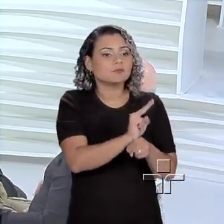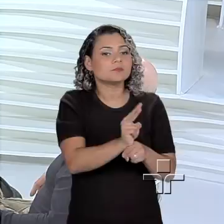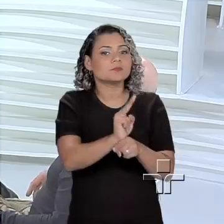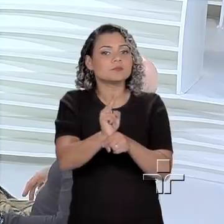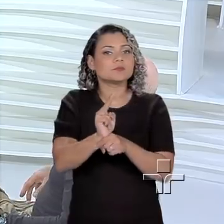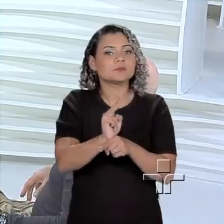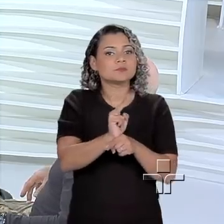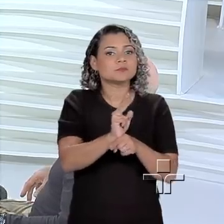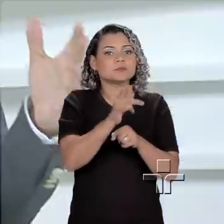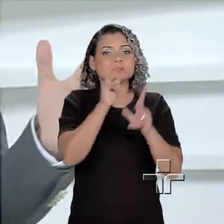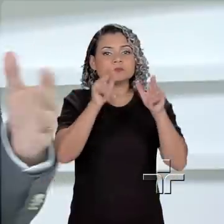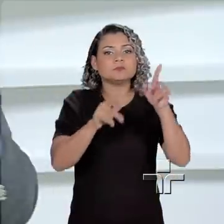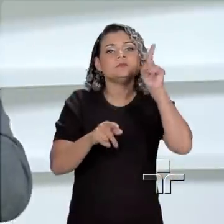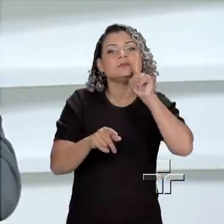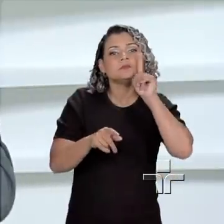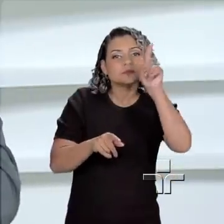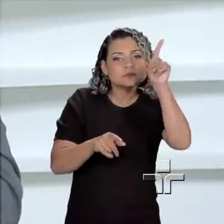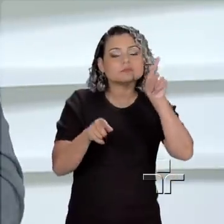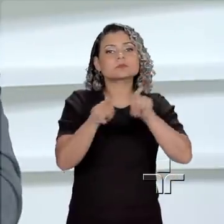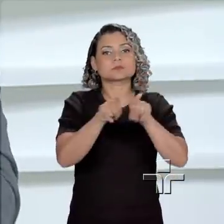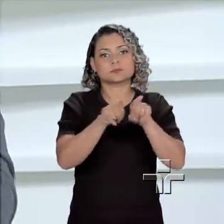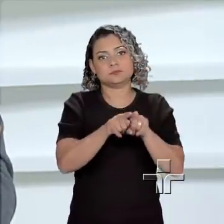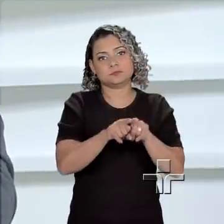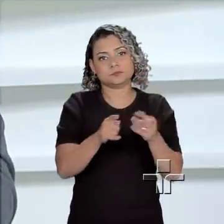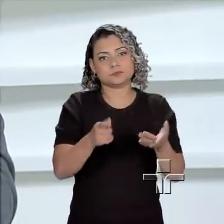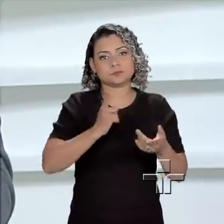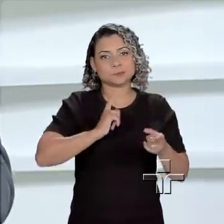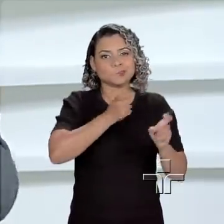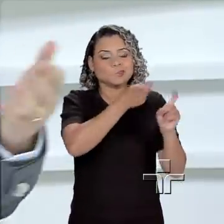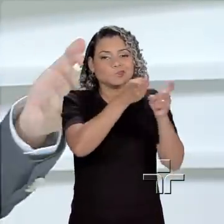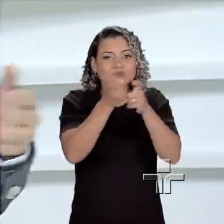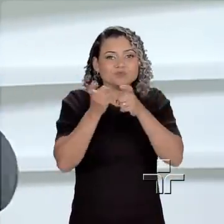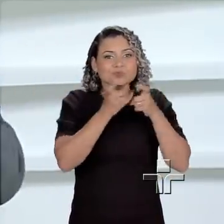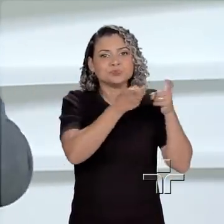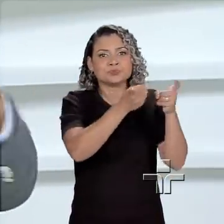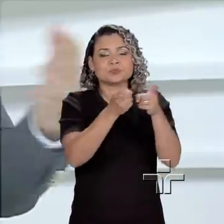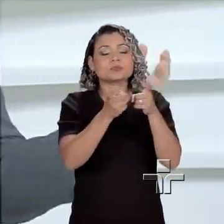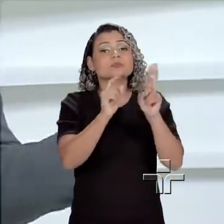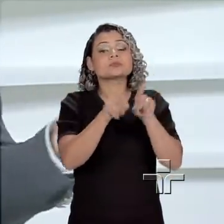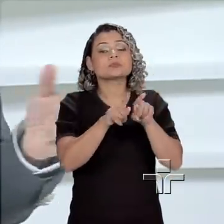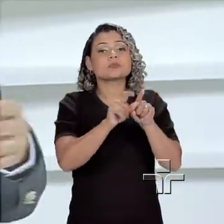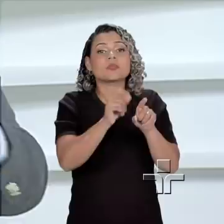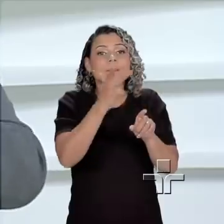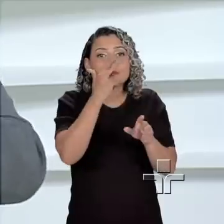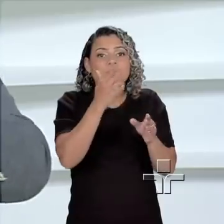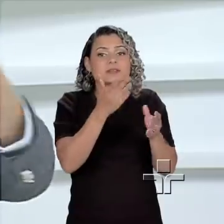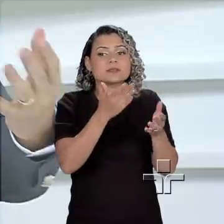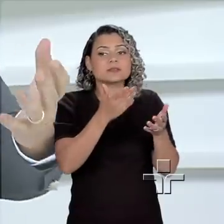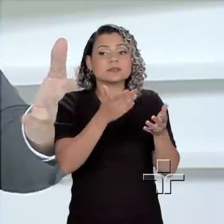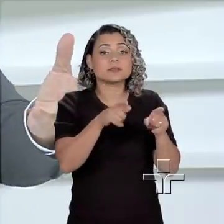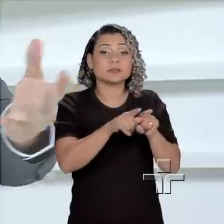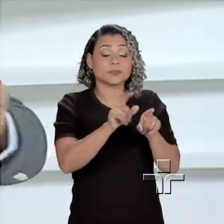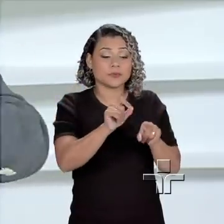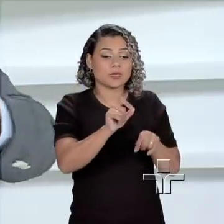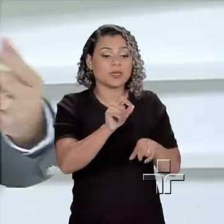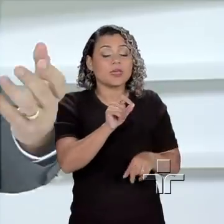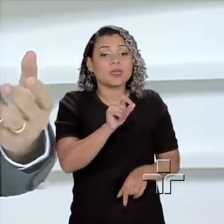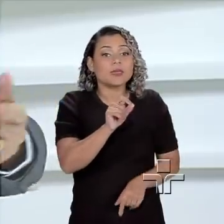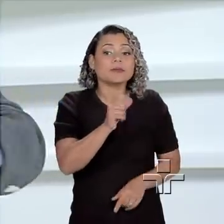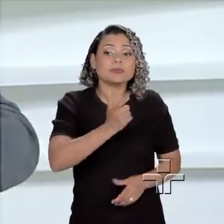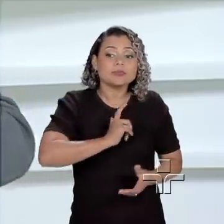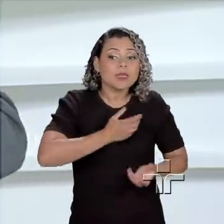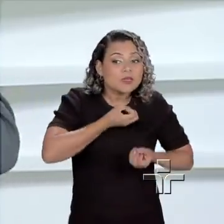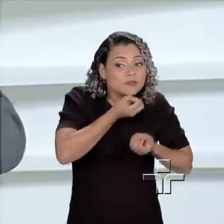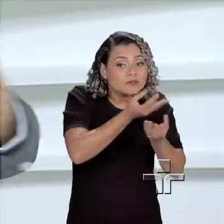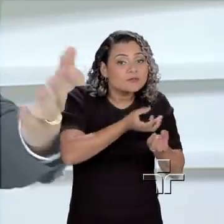nos Estados Unidos e tem uma reunião de dados absurda que a gente nem sabe, que parece que eles têm